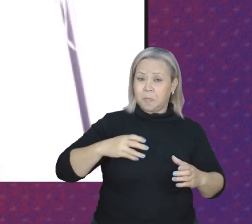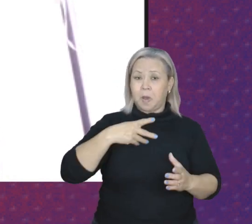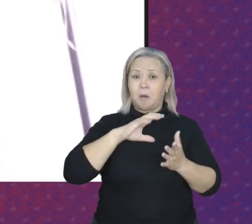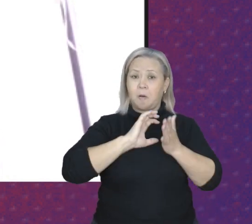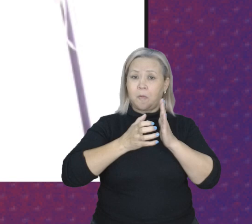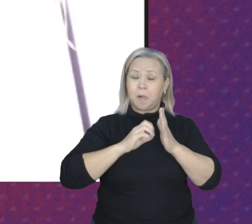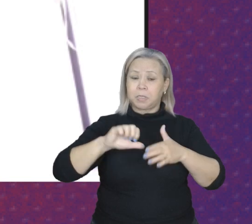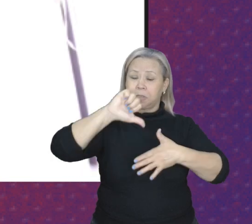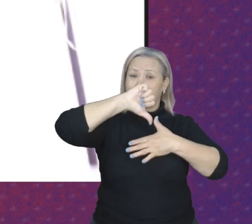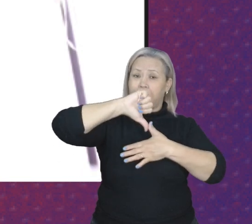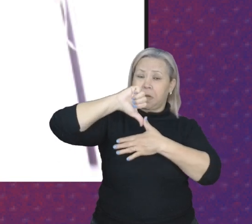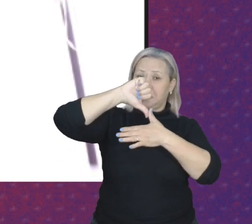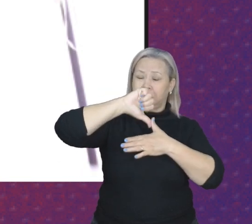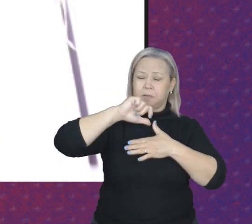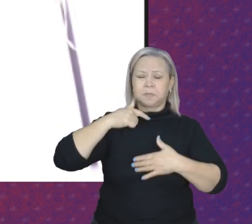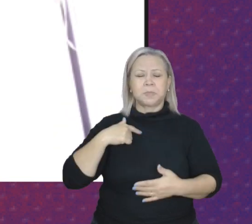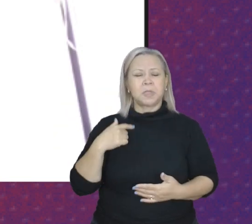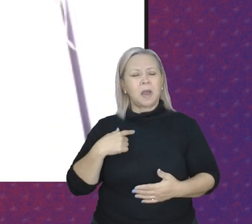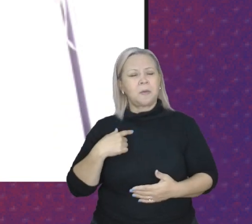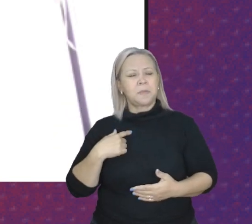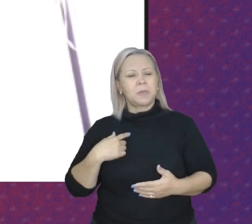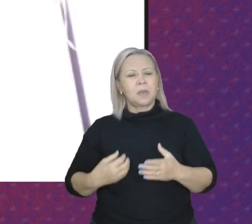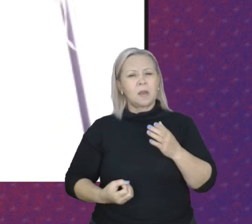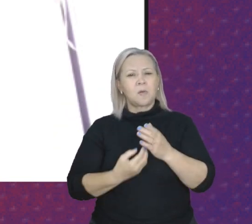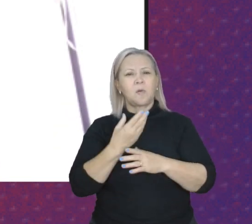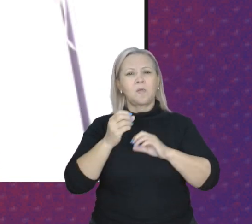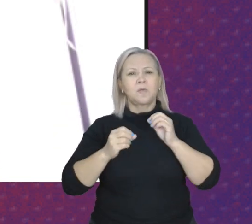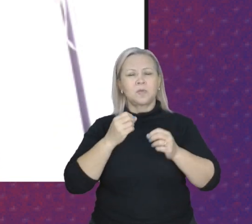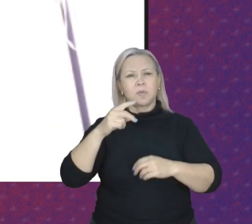construção pessoal se deu a partir dos 12 anos